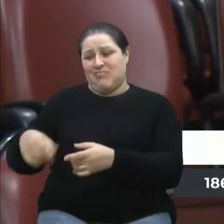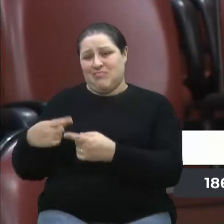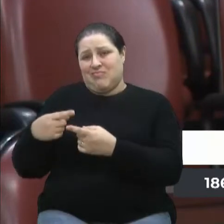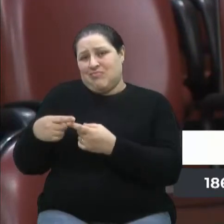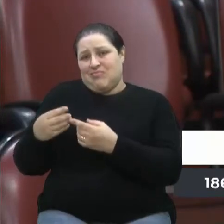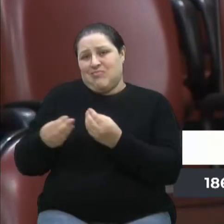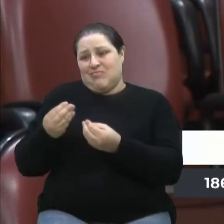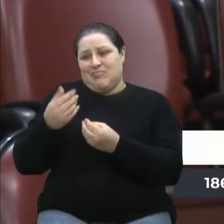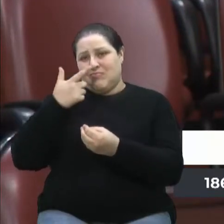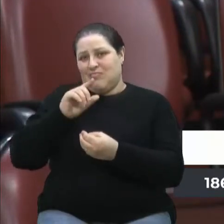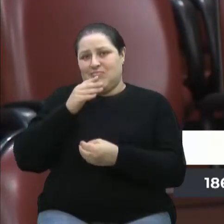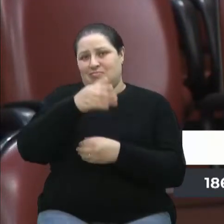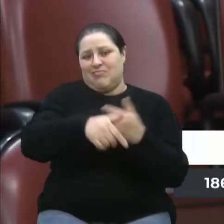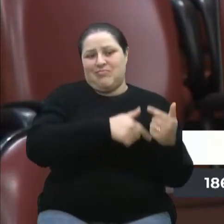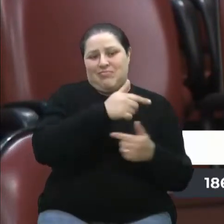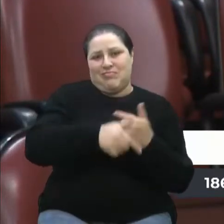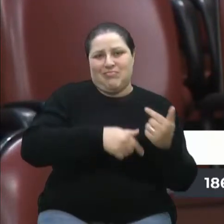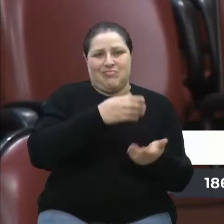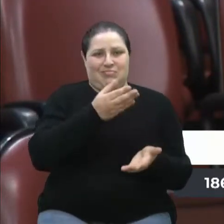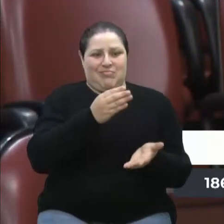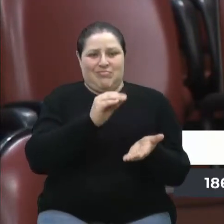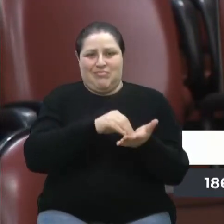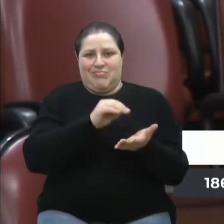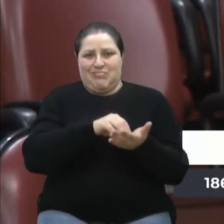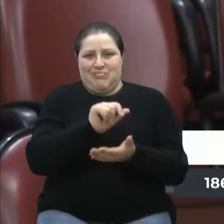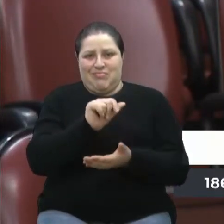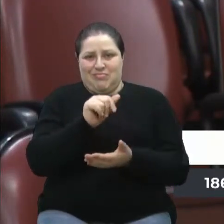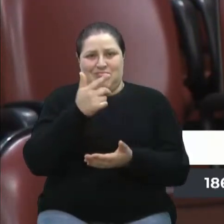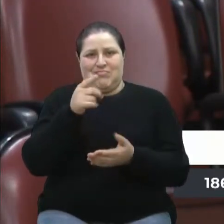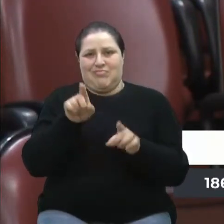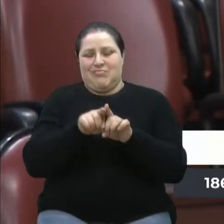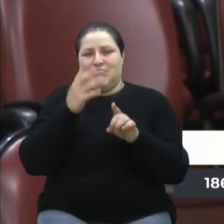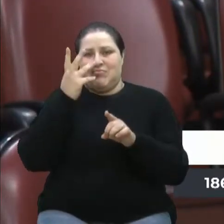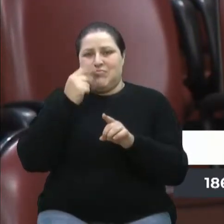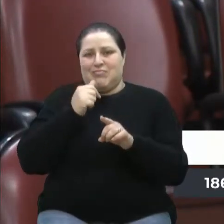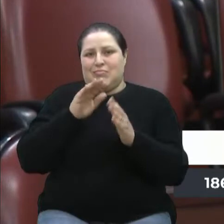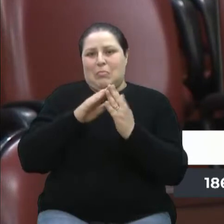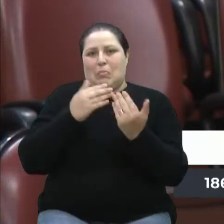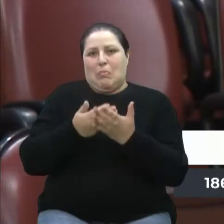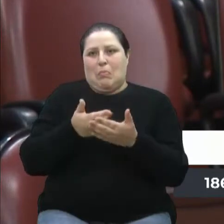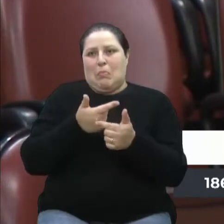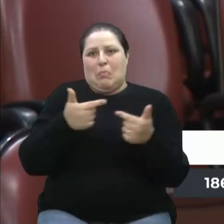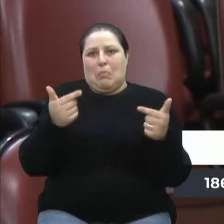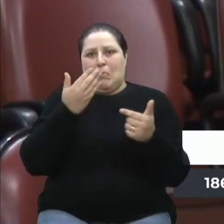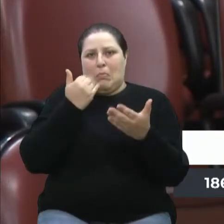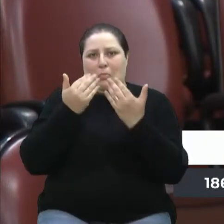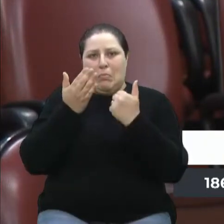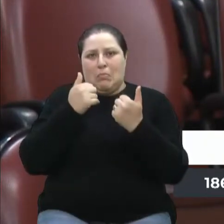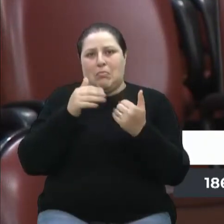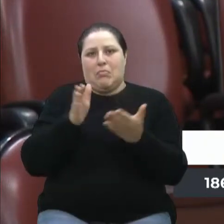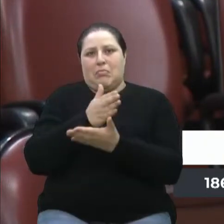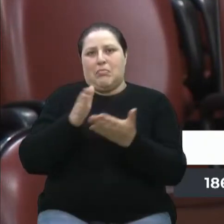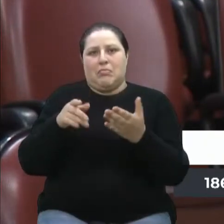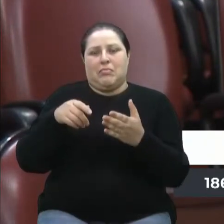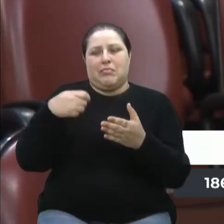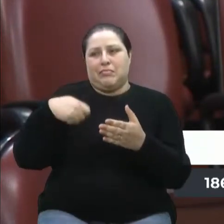passagem de ônibus para ir ao trabalho ou não tenho dinheiro mas não comparecem professores tem que fazer alimentação que às vezes a única refeição e